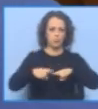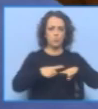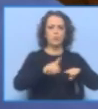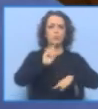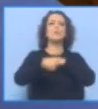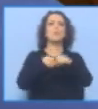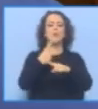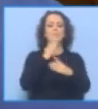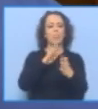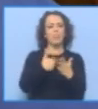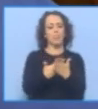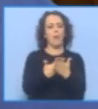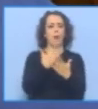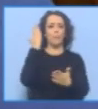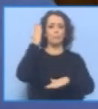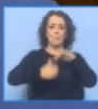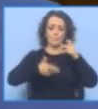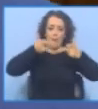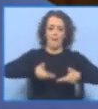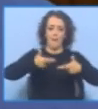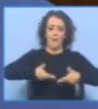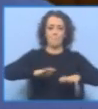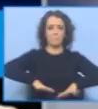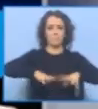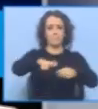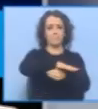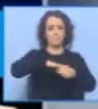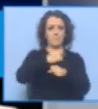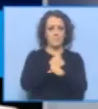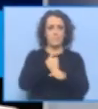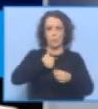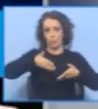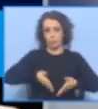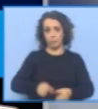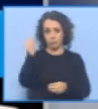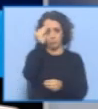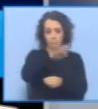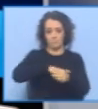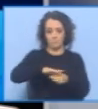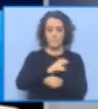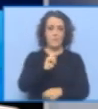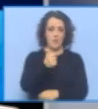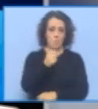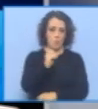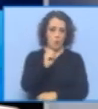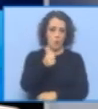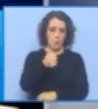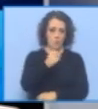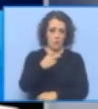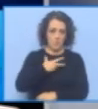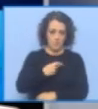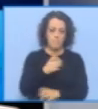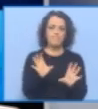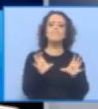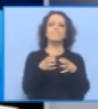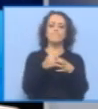trabalho pastoral aqui no nosso meio. Exatamente. Eu estou na paróquia da Abóboda, que é uma paróquia confiada aos missionários do Espírito Santo,